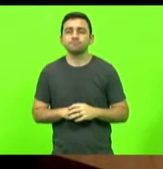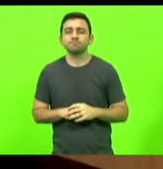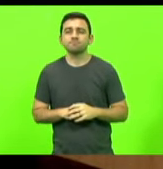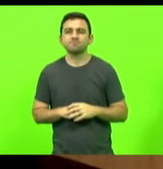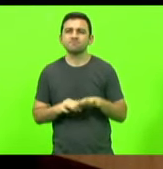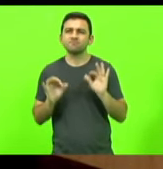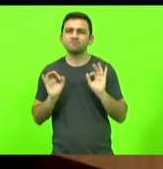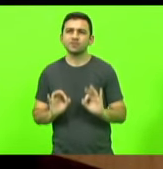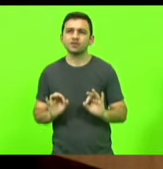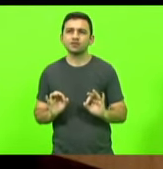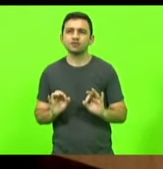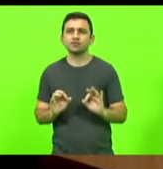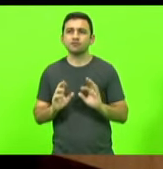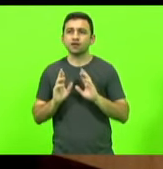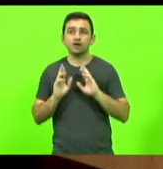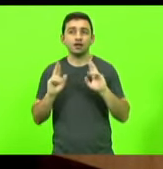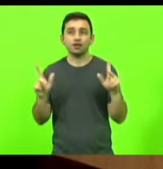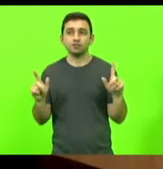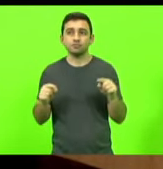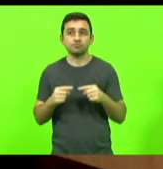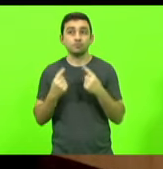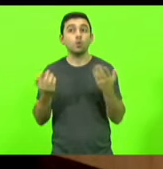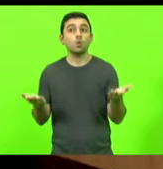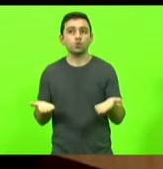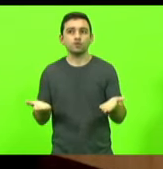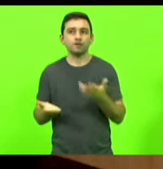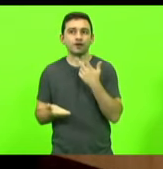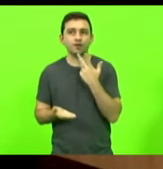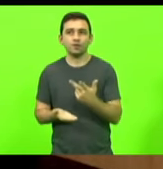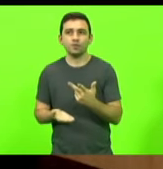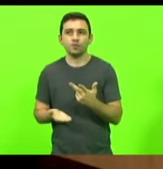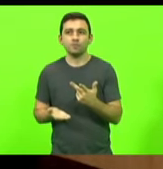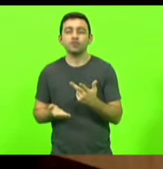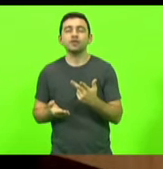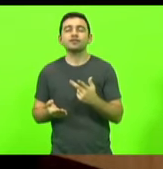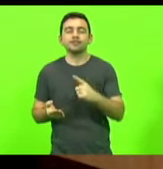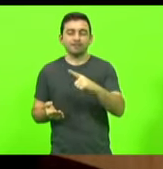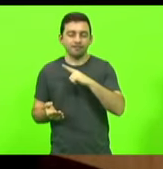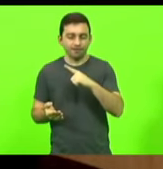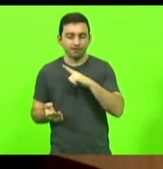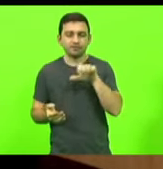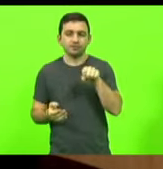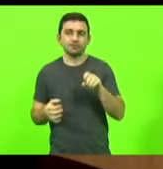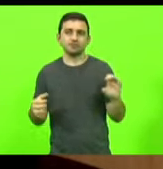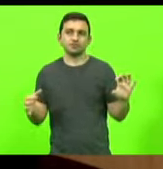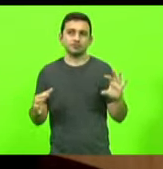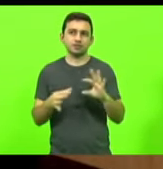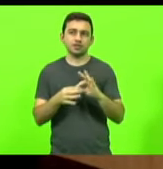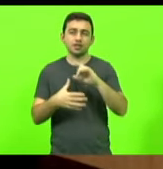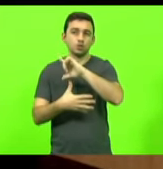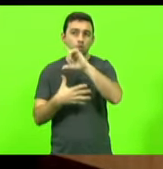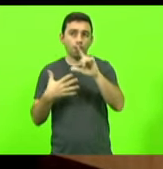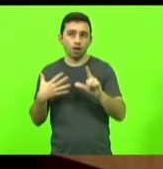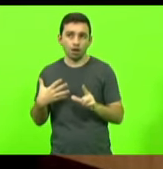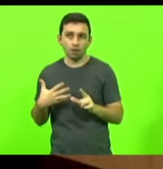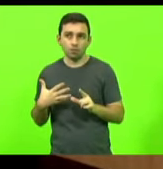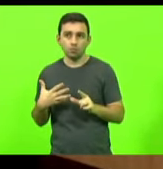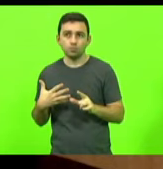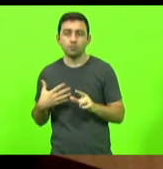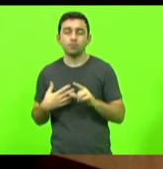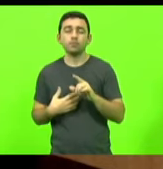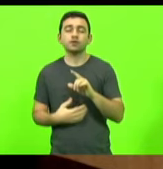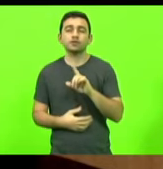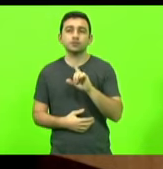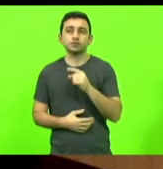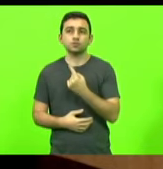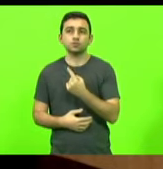ao contrário do que se colocava hoje, vai interligar o litoral catarinense, a BR-101,